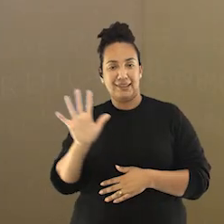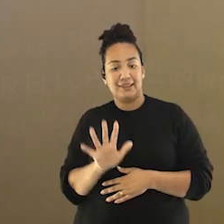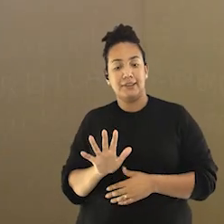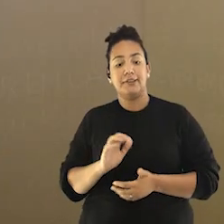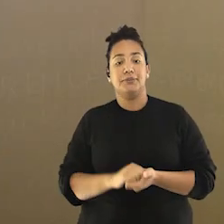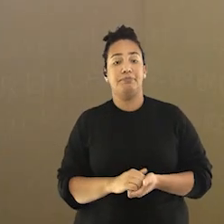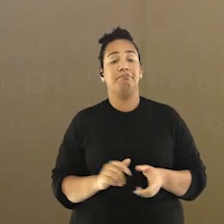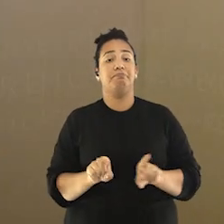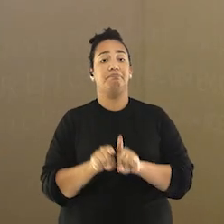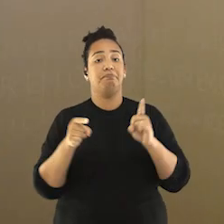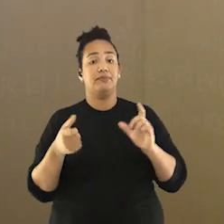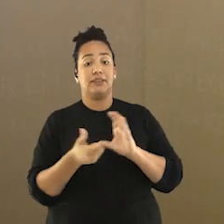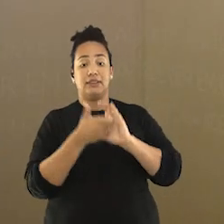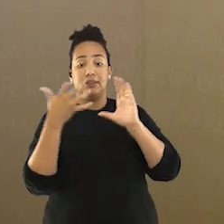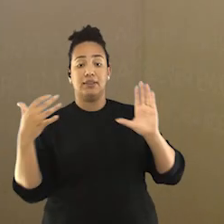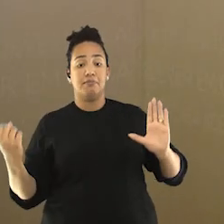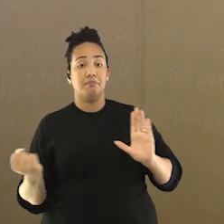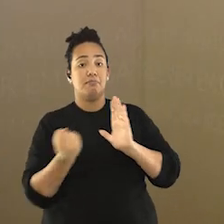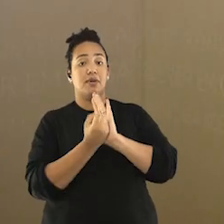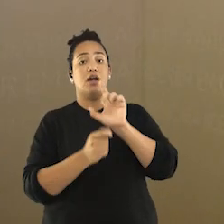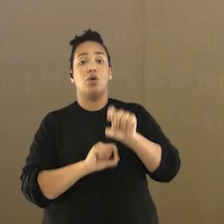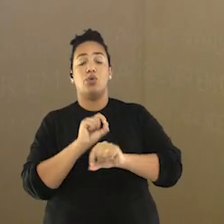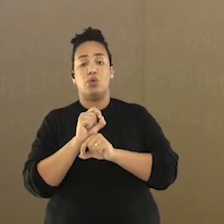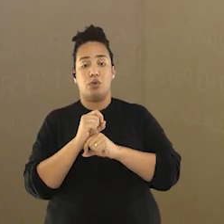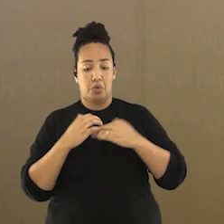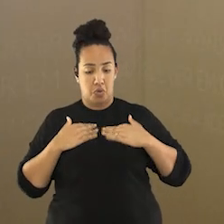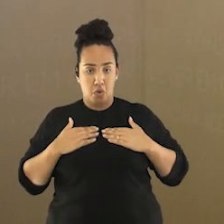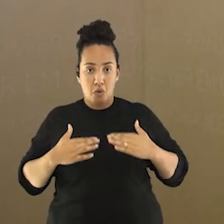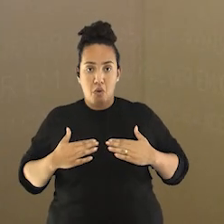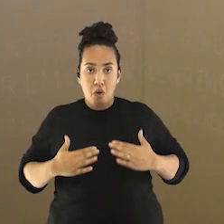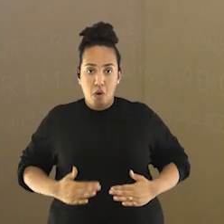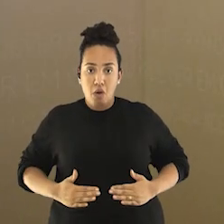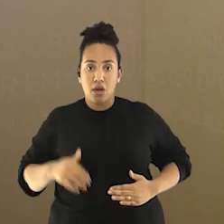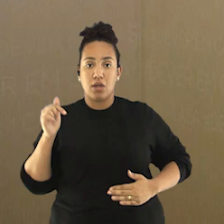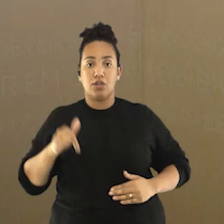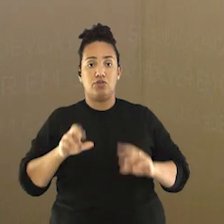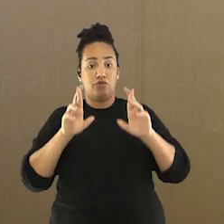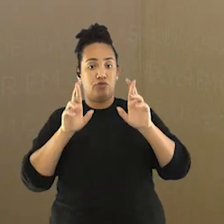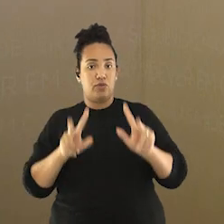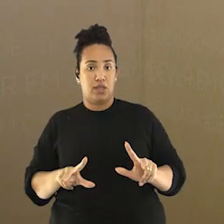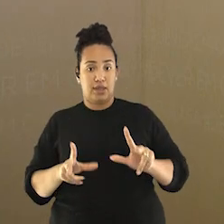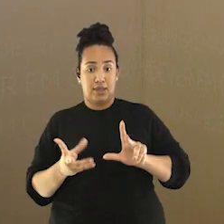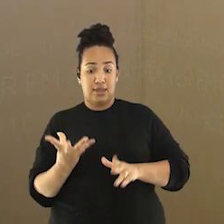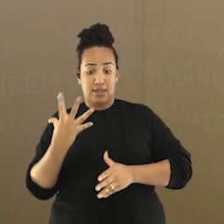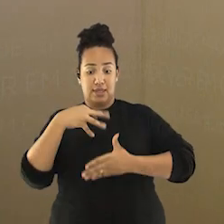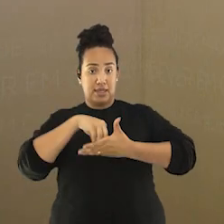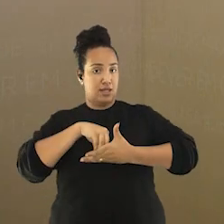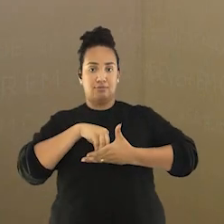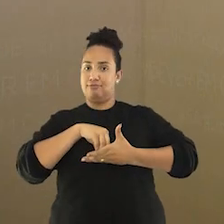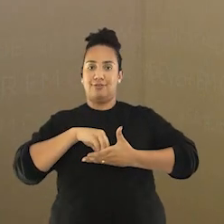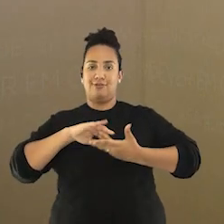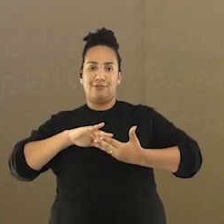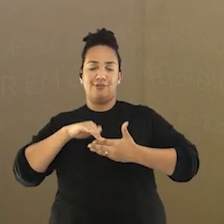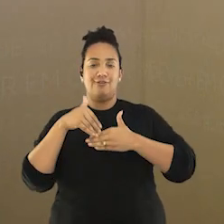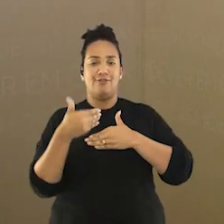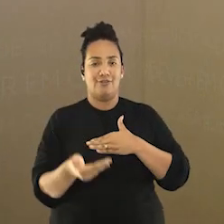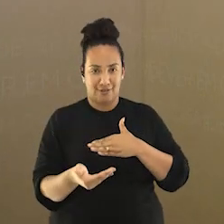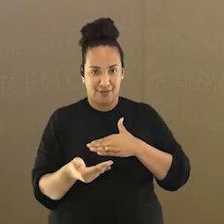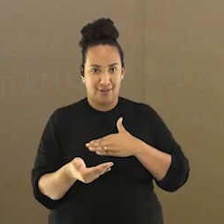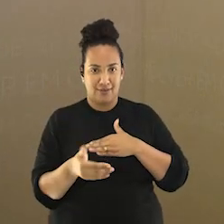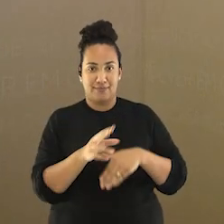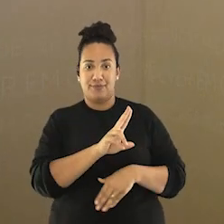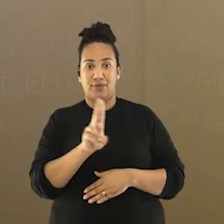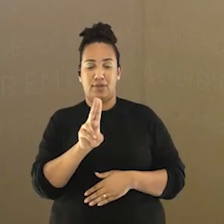Outra característica marcante dos artrópodes é seu esqueleto, que, diferente do nosso, não é interno, mas sim externo. É o